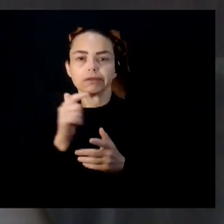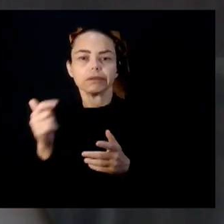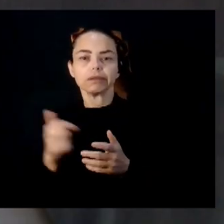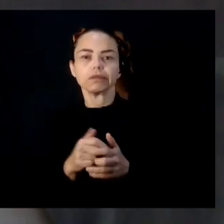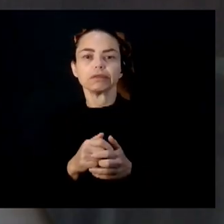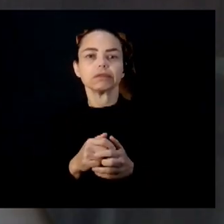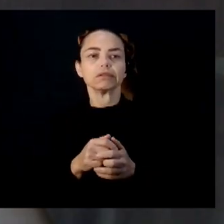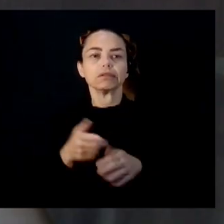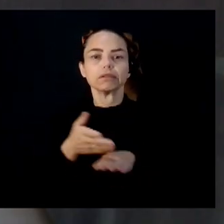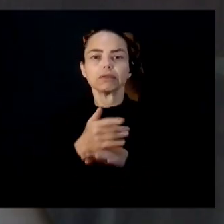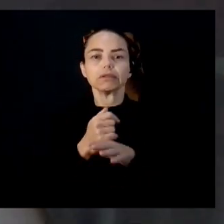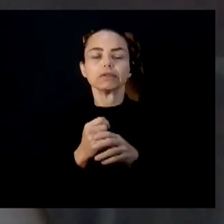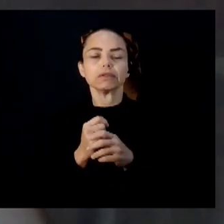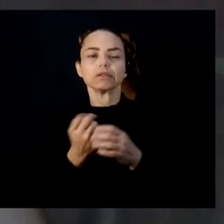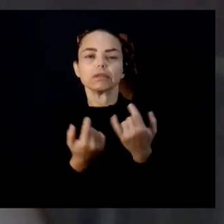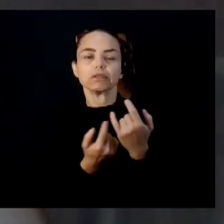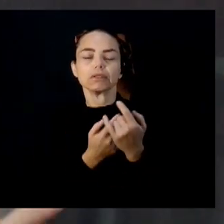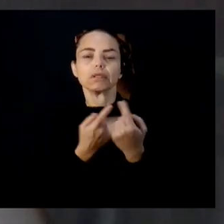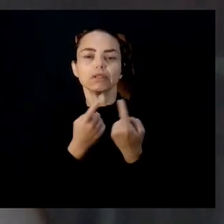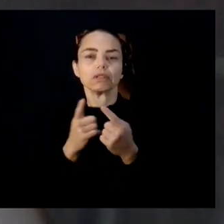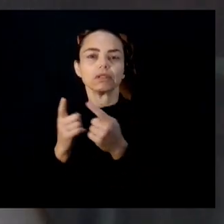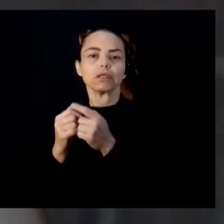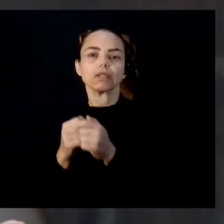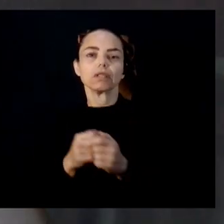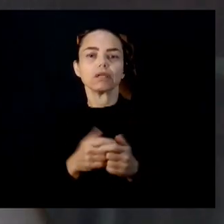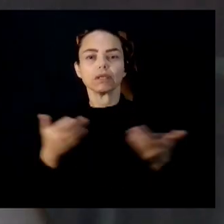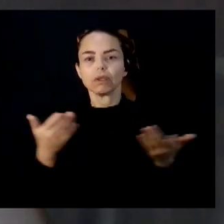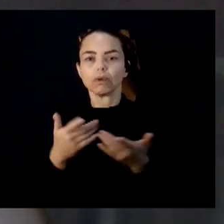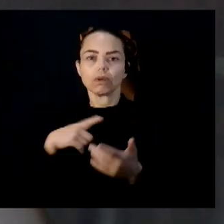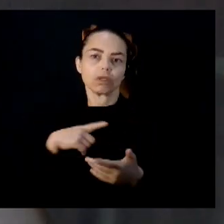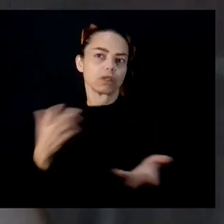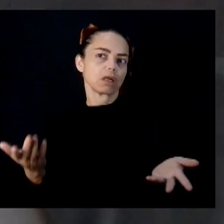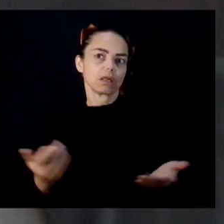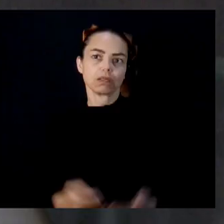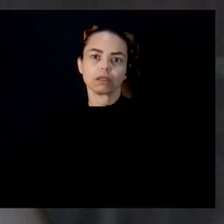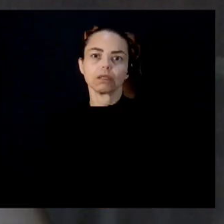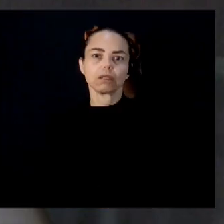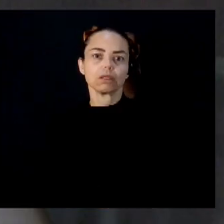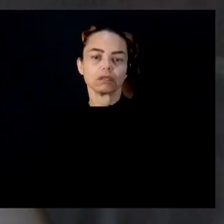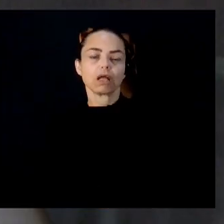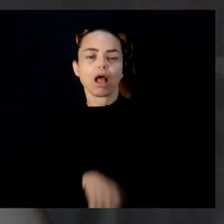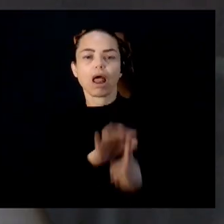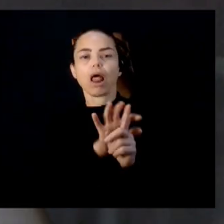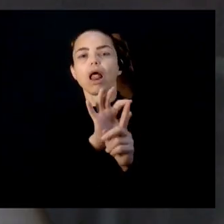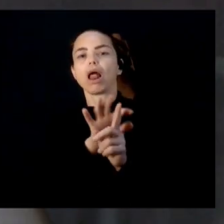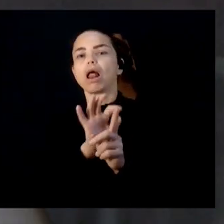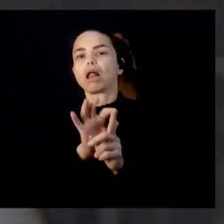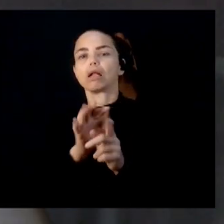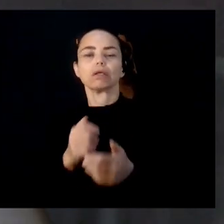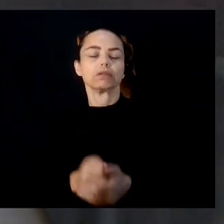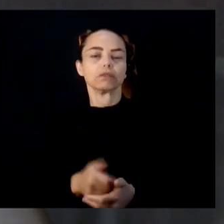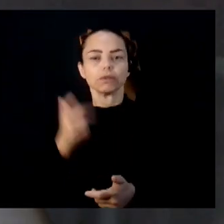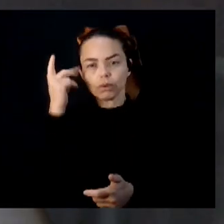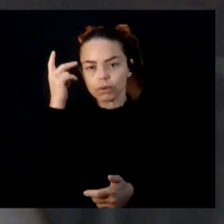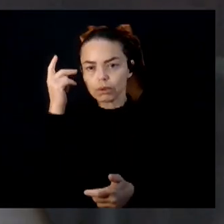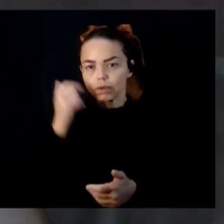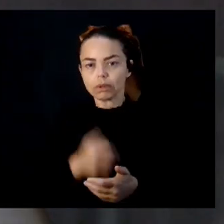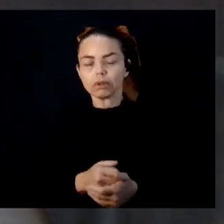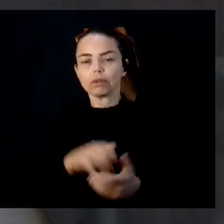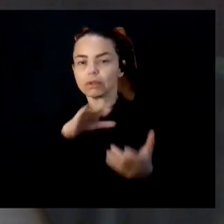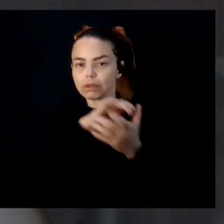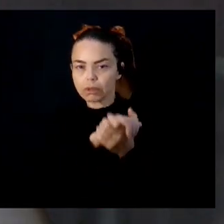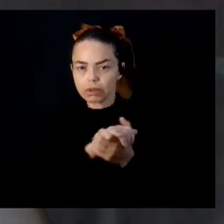aquela provocação, e virar aquela história, hoje tem. Vira uma pressão muitas das vezes. E normalmente os casais, dentro